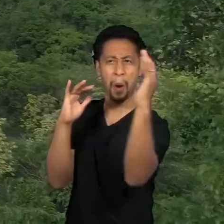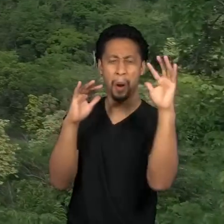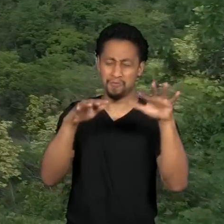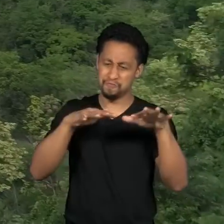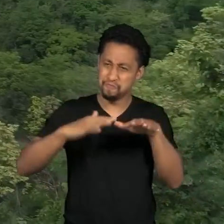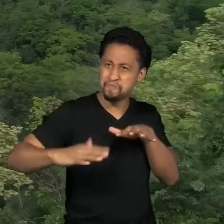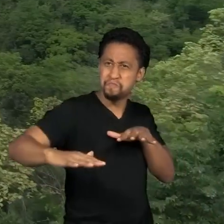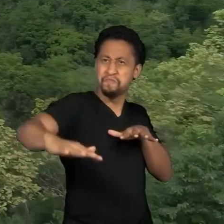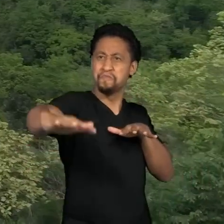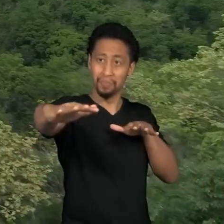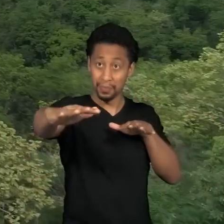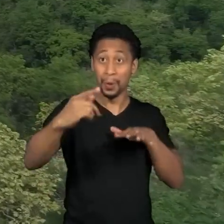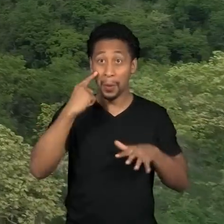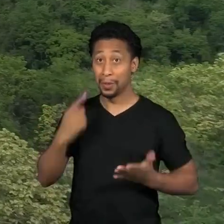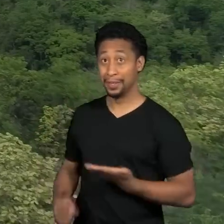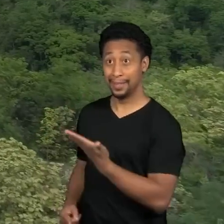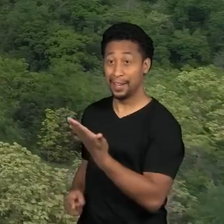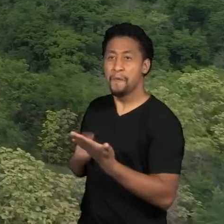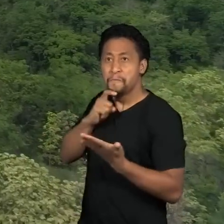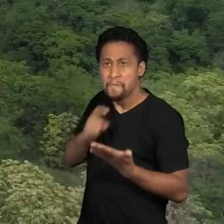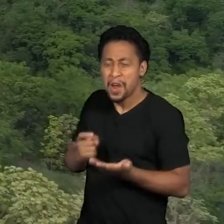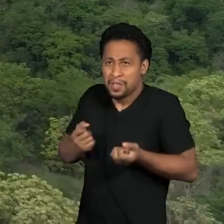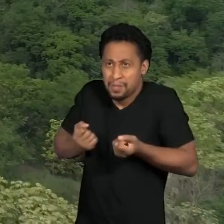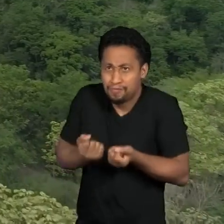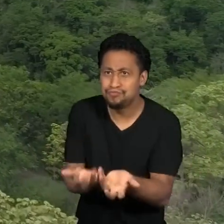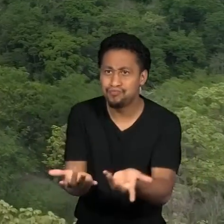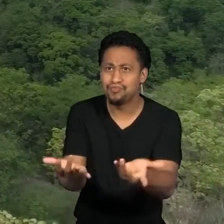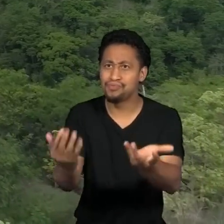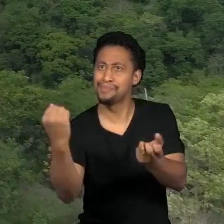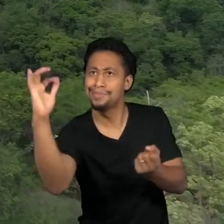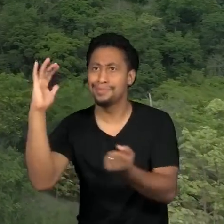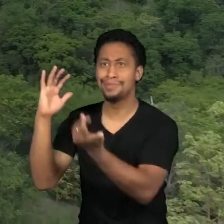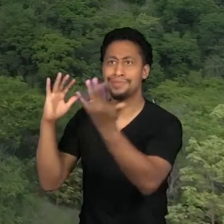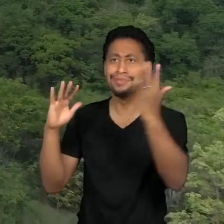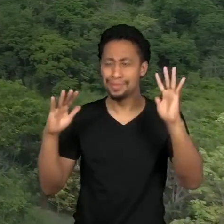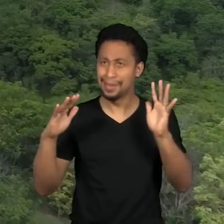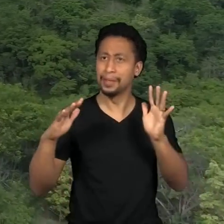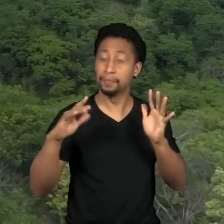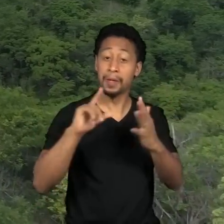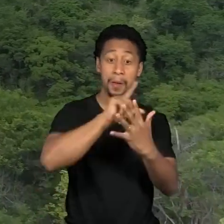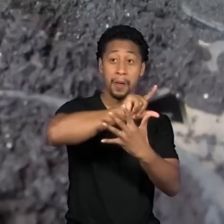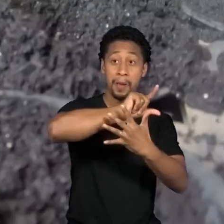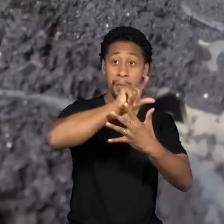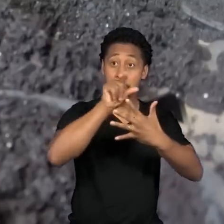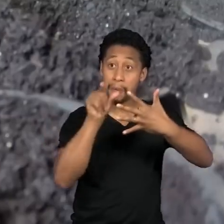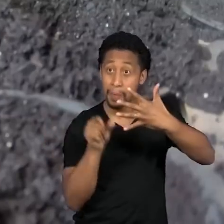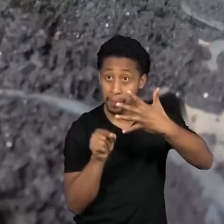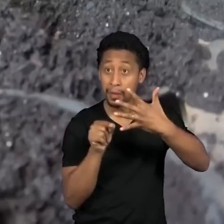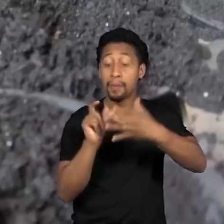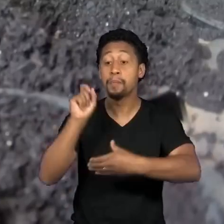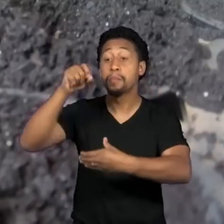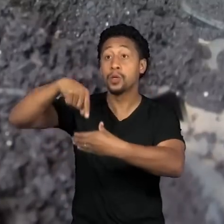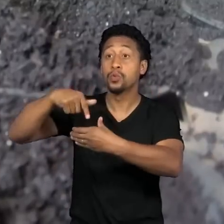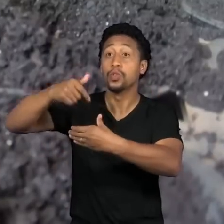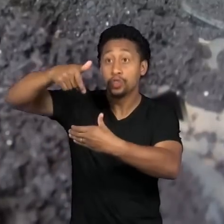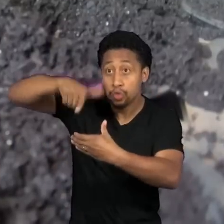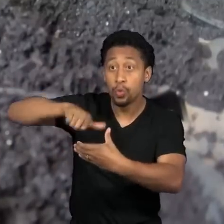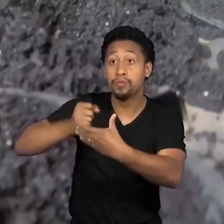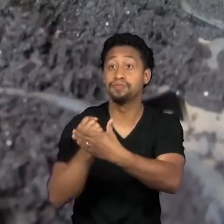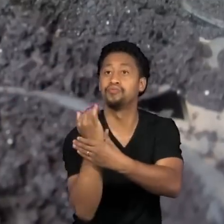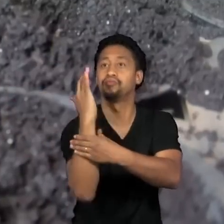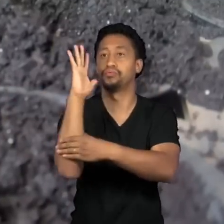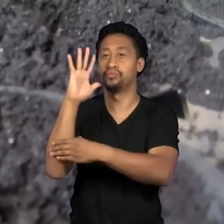de Minas é verde e tem nome de oceano. É Mata Atlântica replantada pelo Instituto Terra.